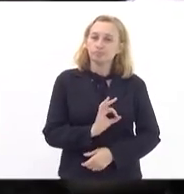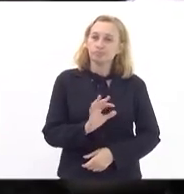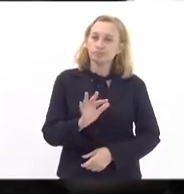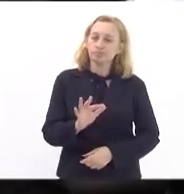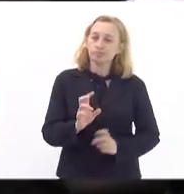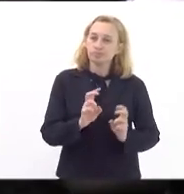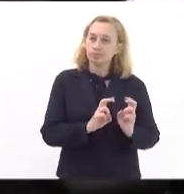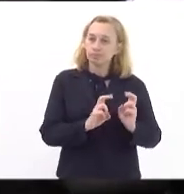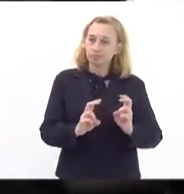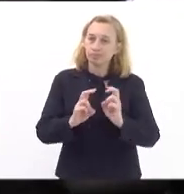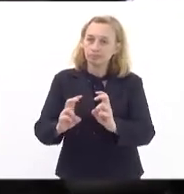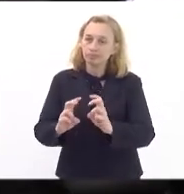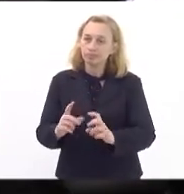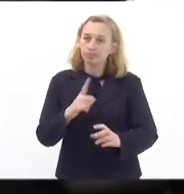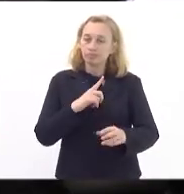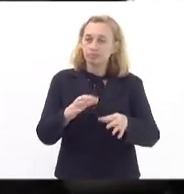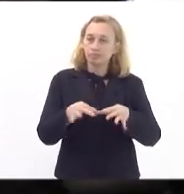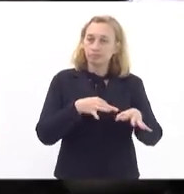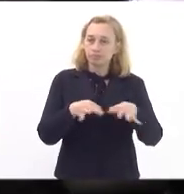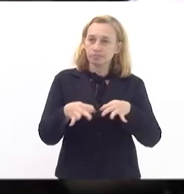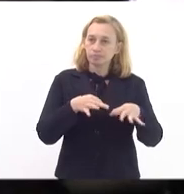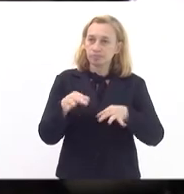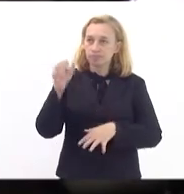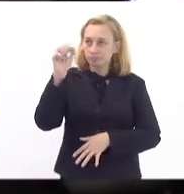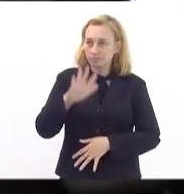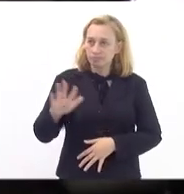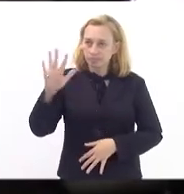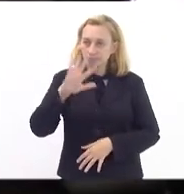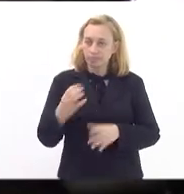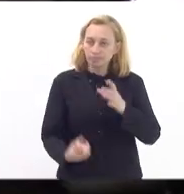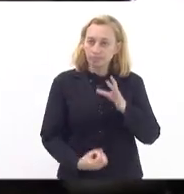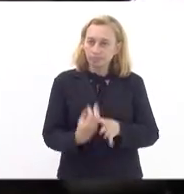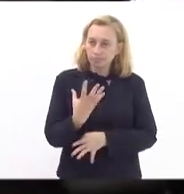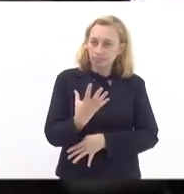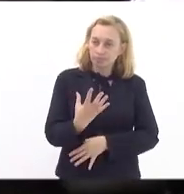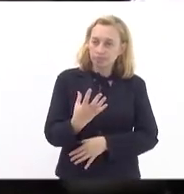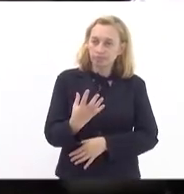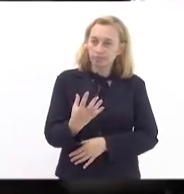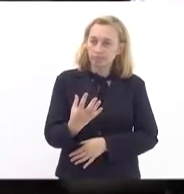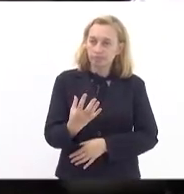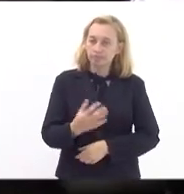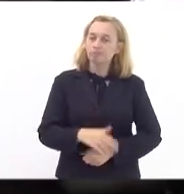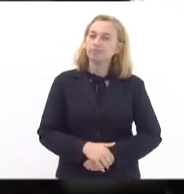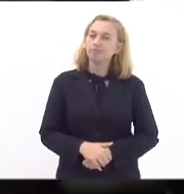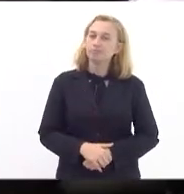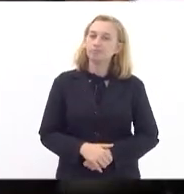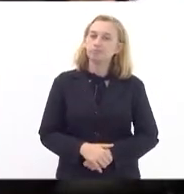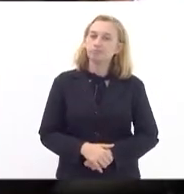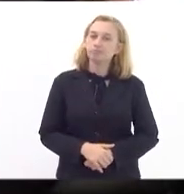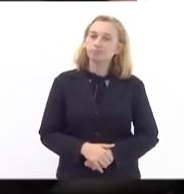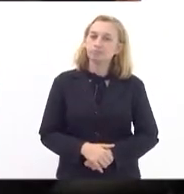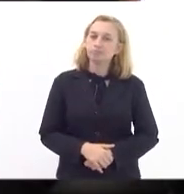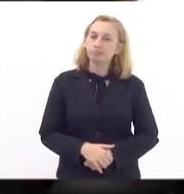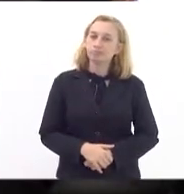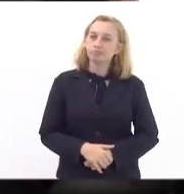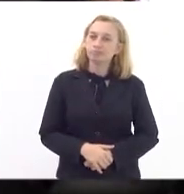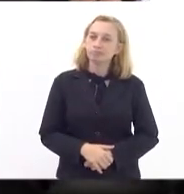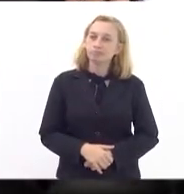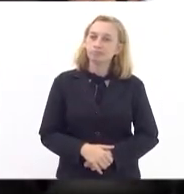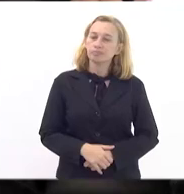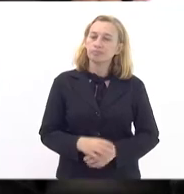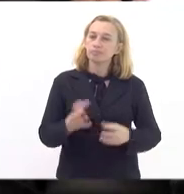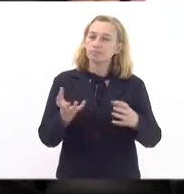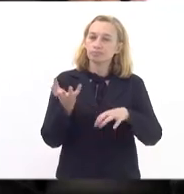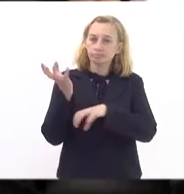ferroviária existe um projeto Nacional de criação da polícia feijão Viária né que tá lá